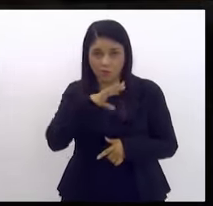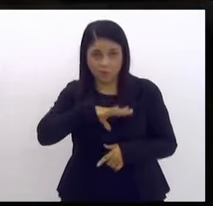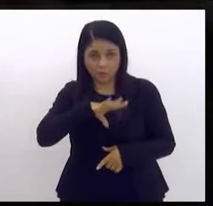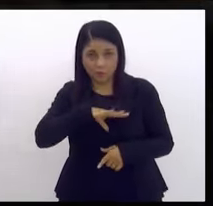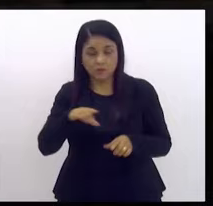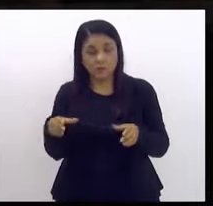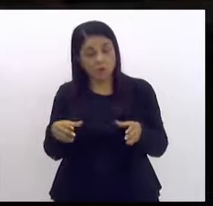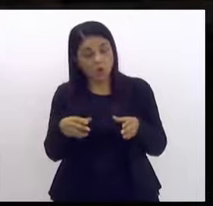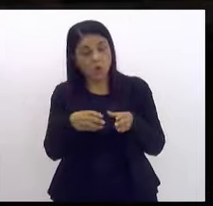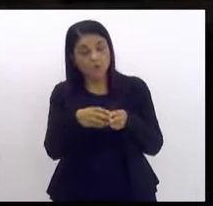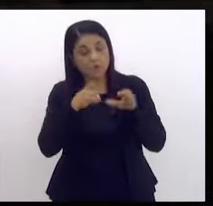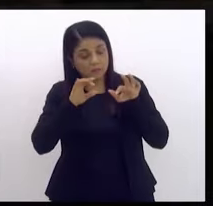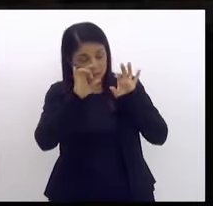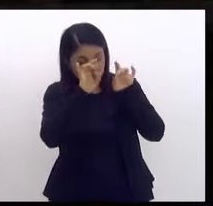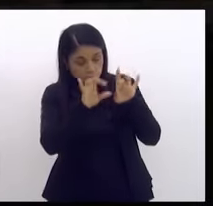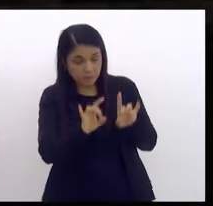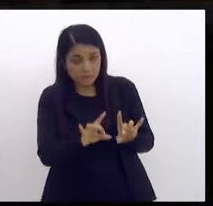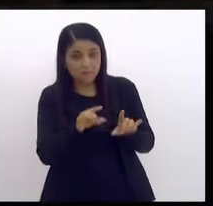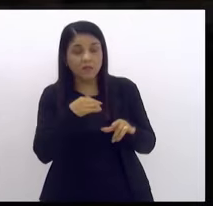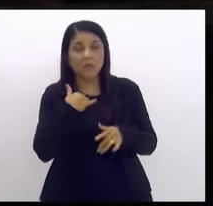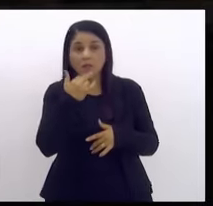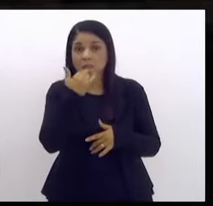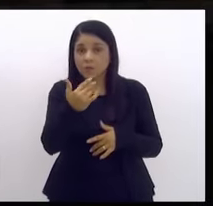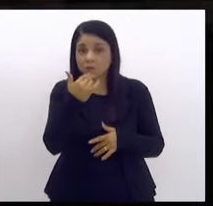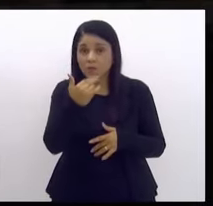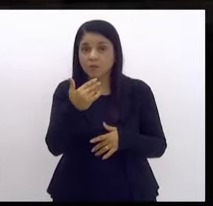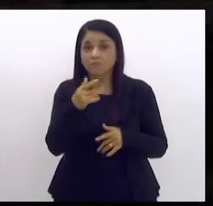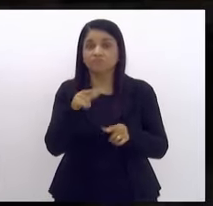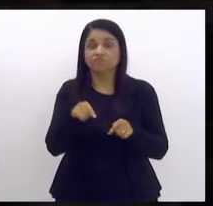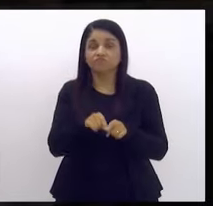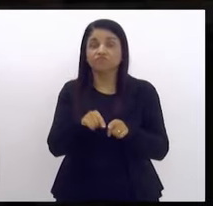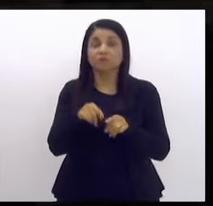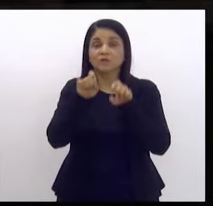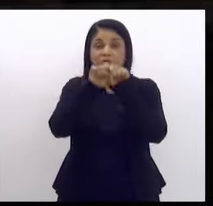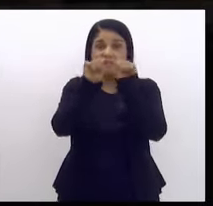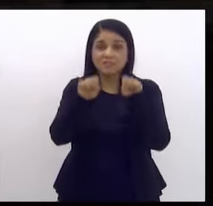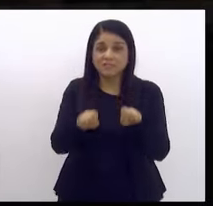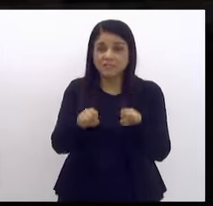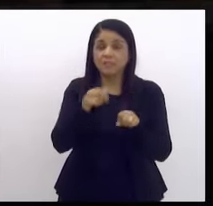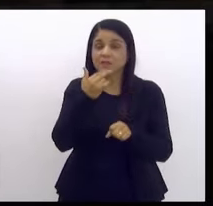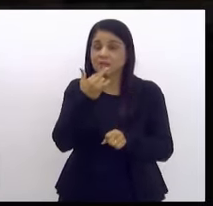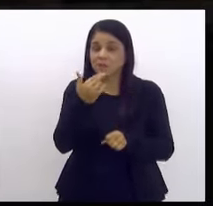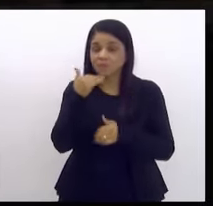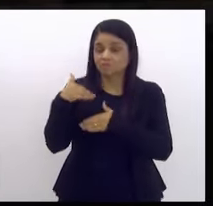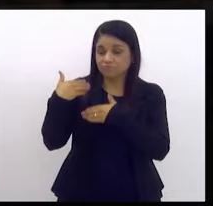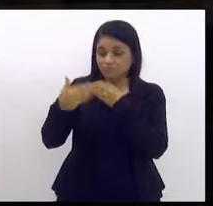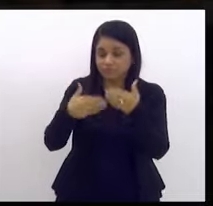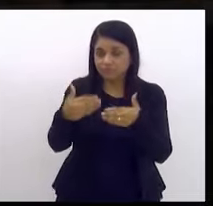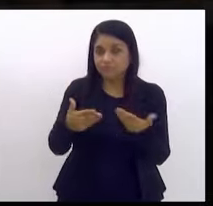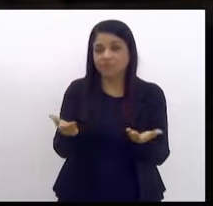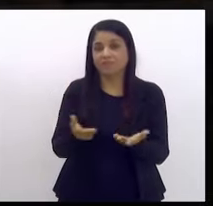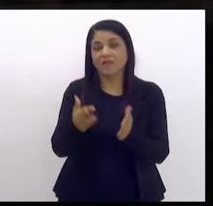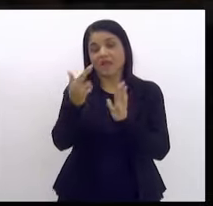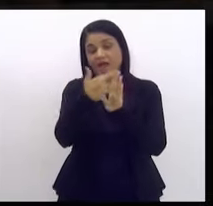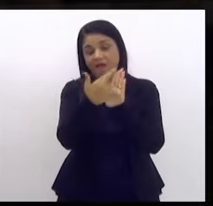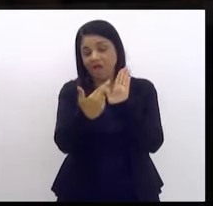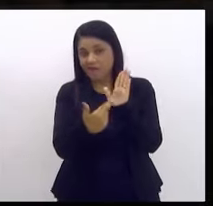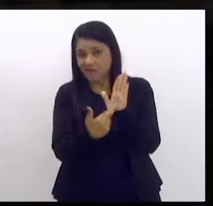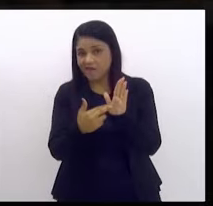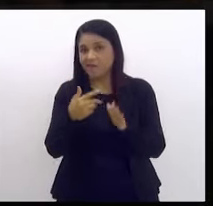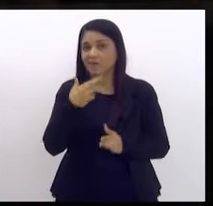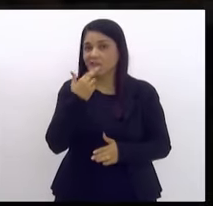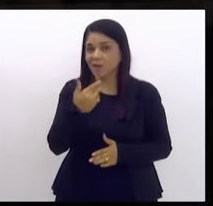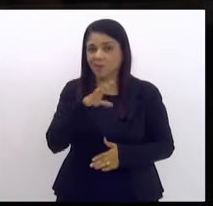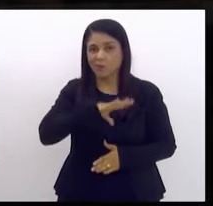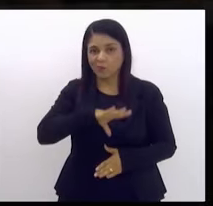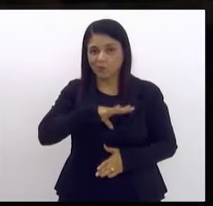comunidade específica que falamos uma língua portuguesa, que construímos o sistema da língua portuguesa, que atualizamos a norma da língua portuguesa, mas